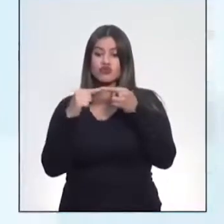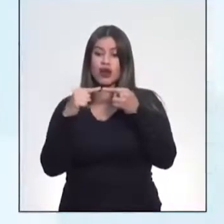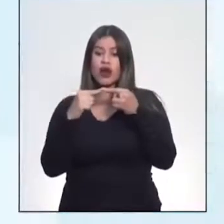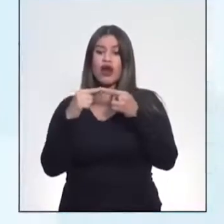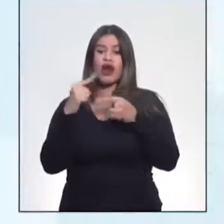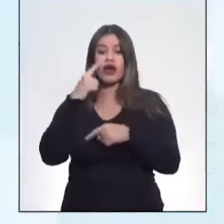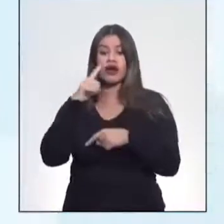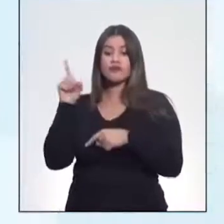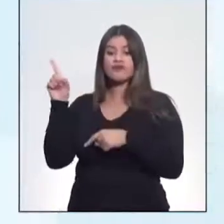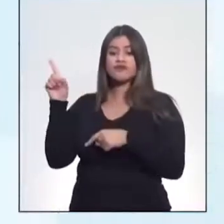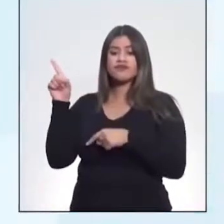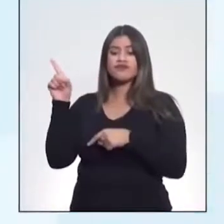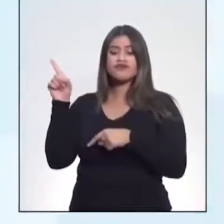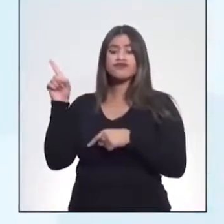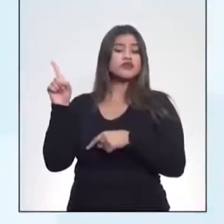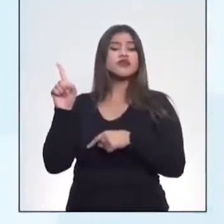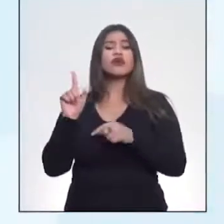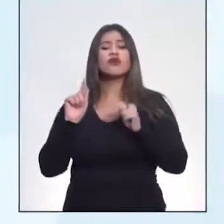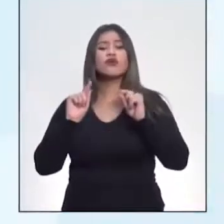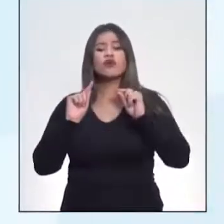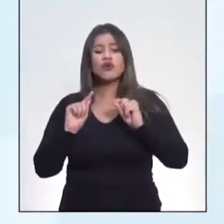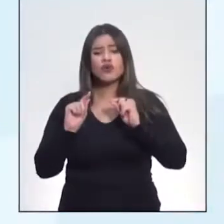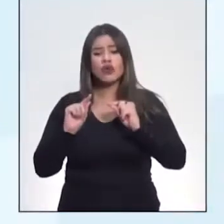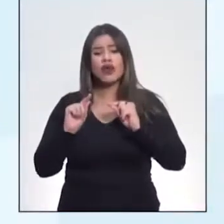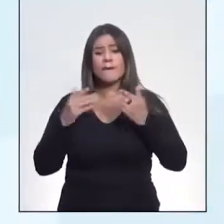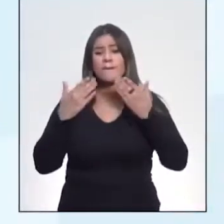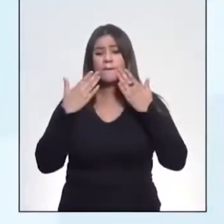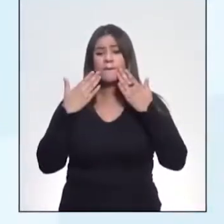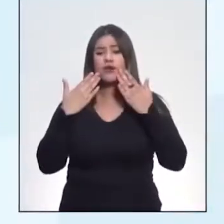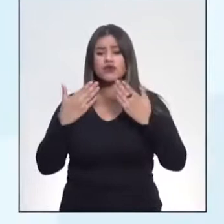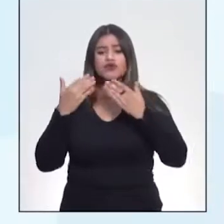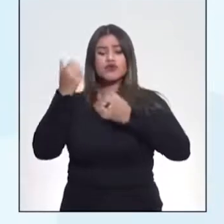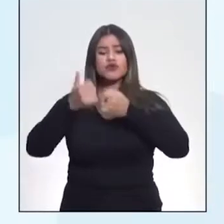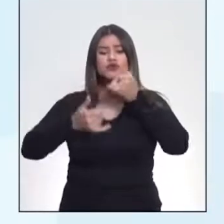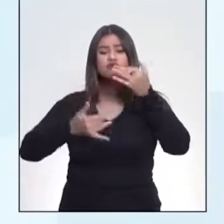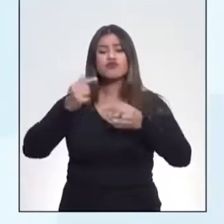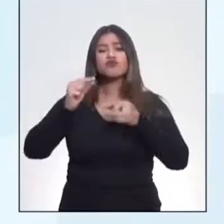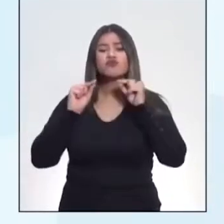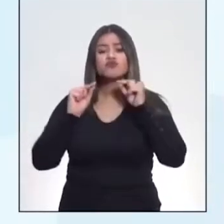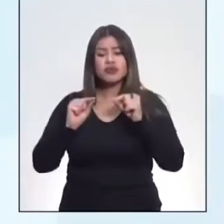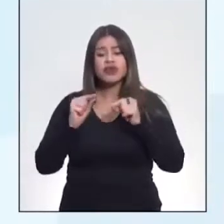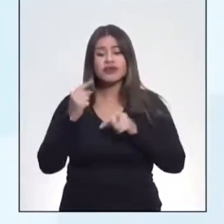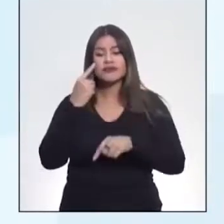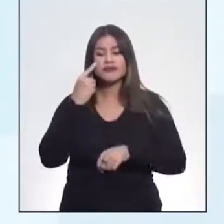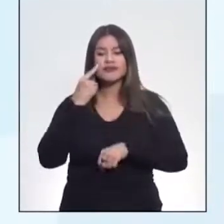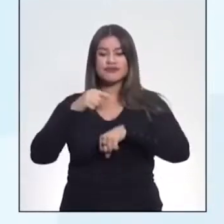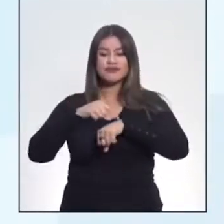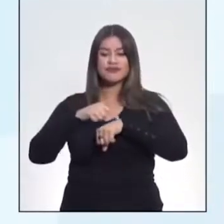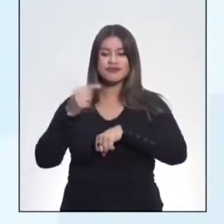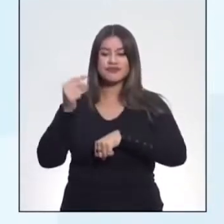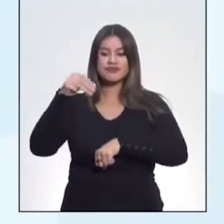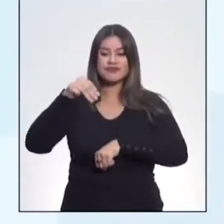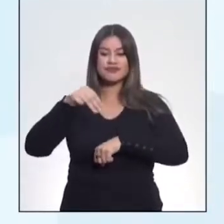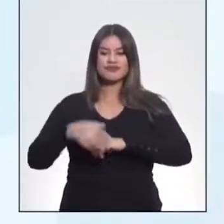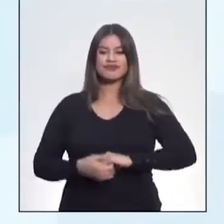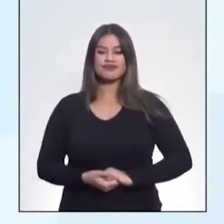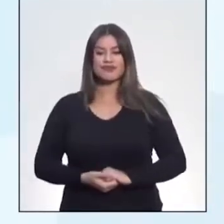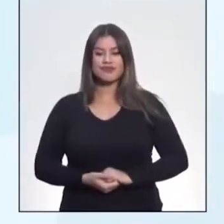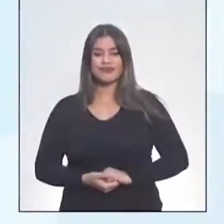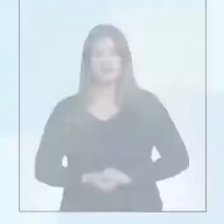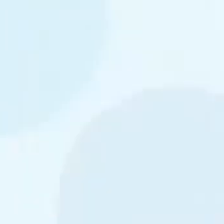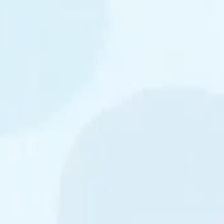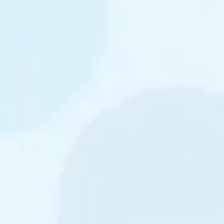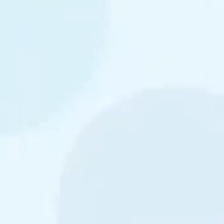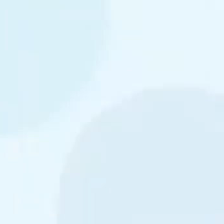tela qual fonte histórica a professora Cláudia apresentou em seu depoimento um minuto para vocês responderem